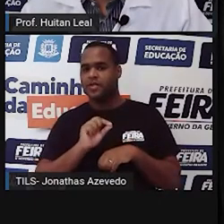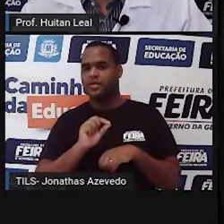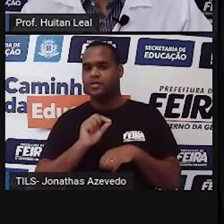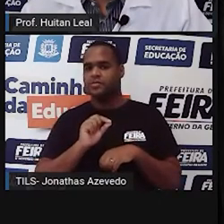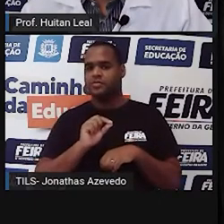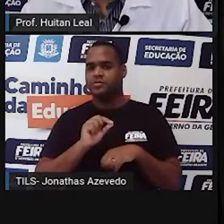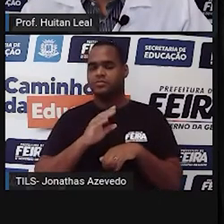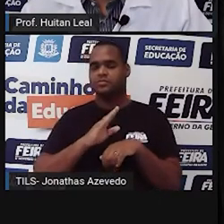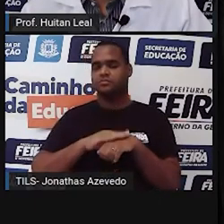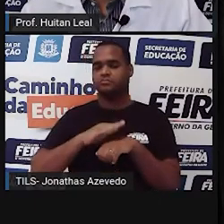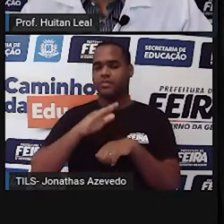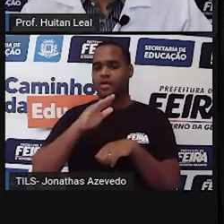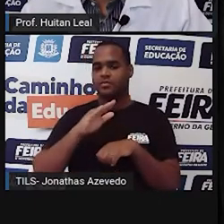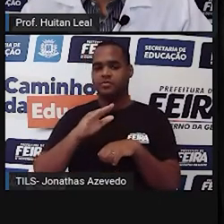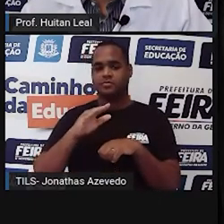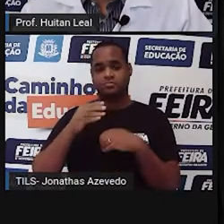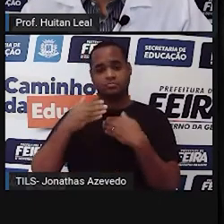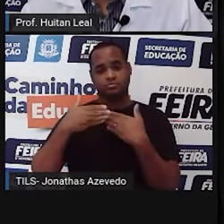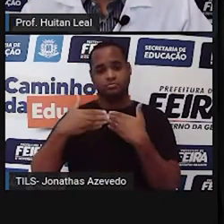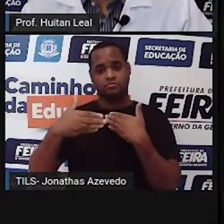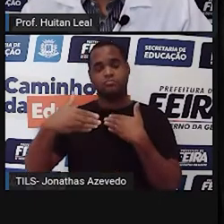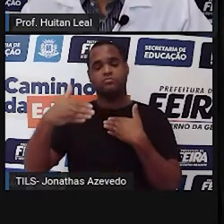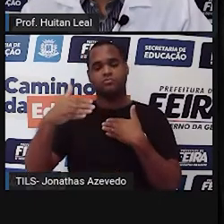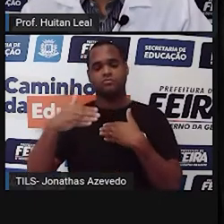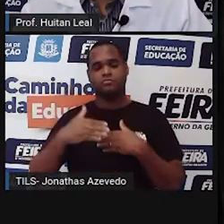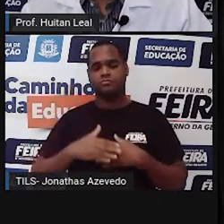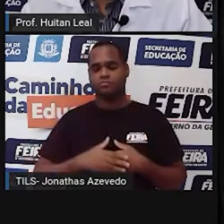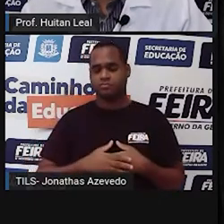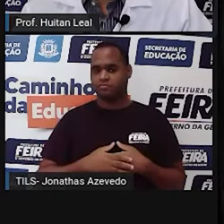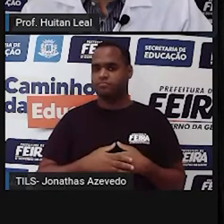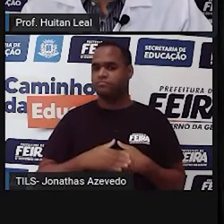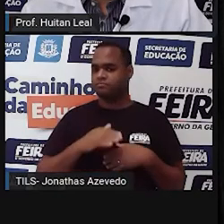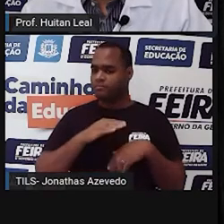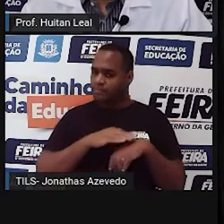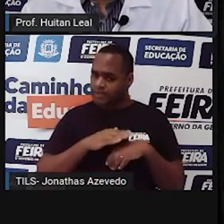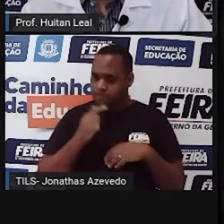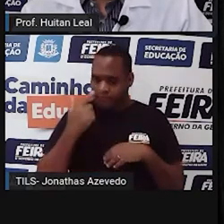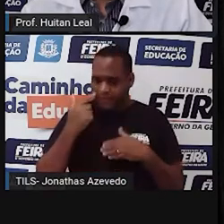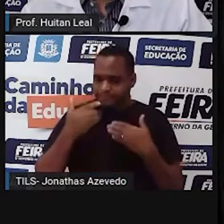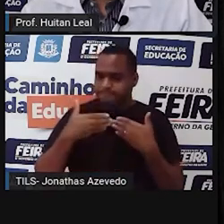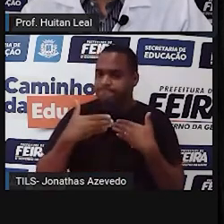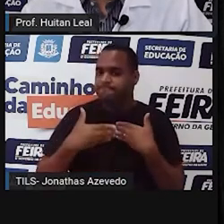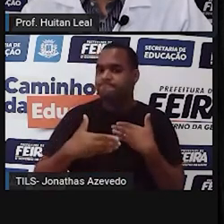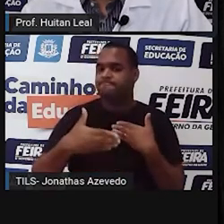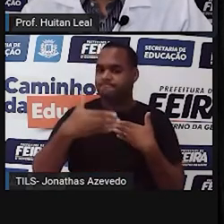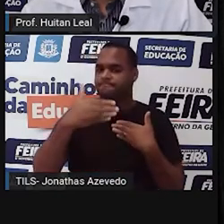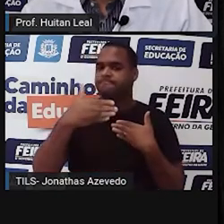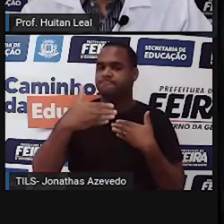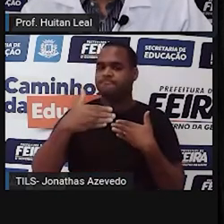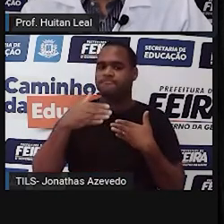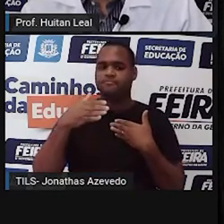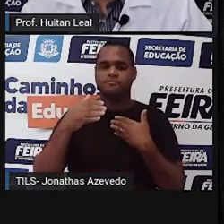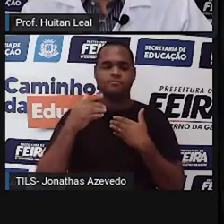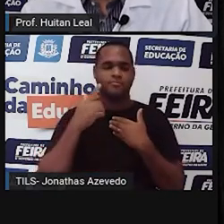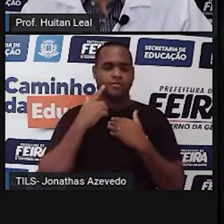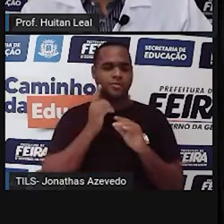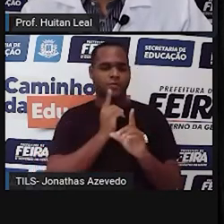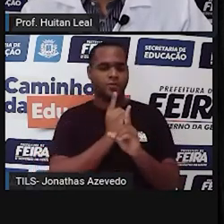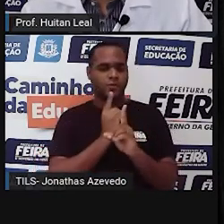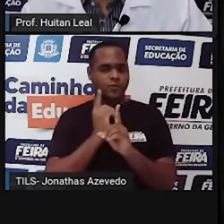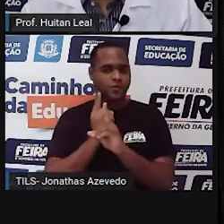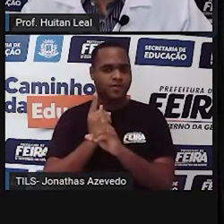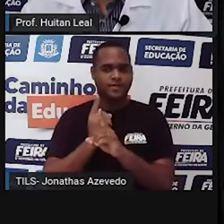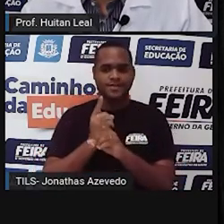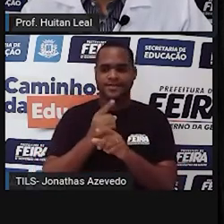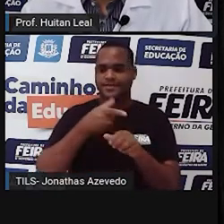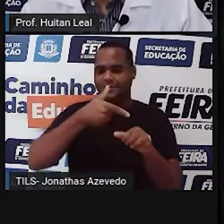aqui está intensificando a ideia de adiante. O que é adiante? Adiante aqui é um lugar, lá na frente. Então, mais lá na frente, encontrará um